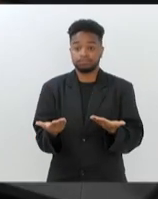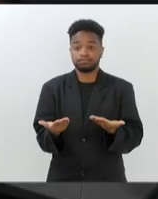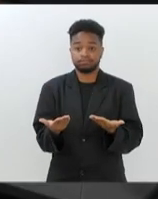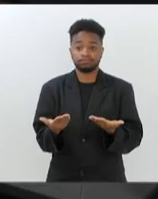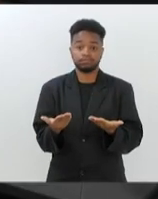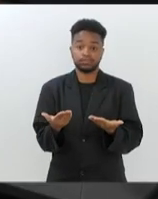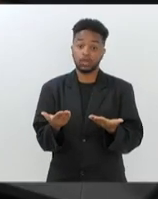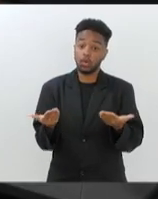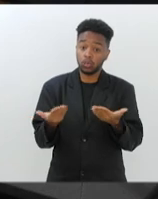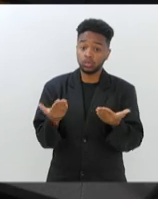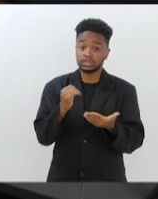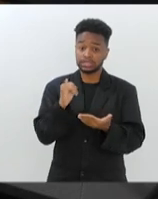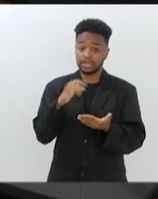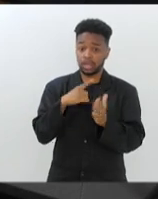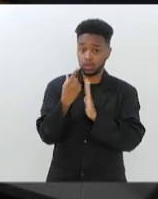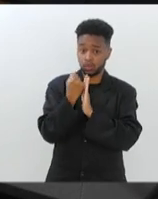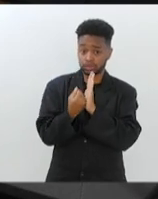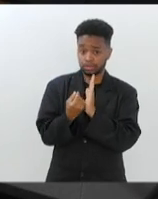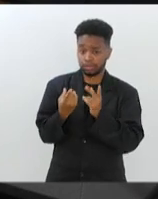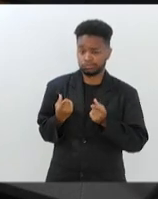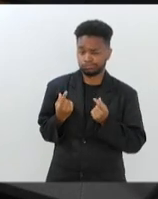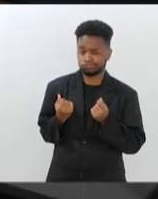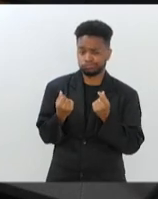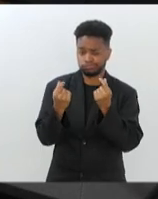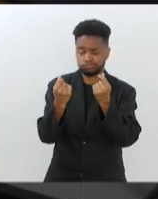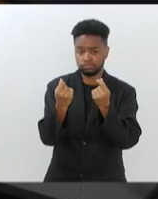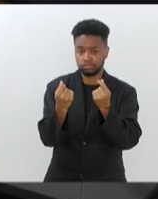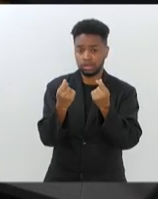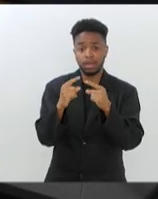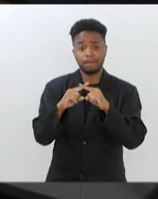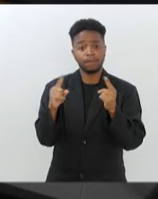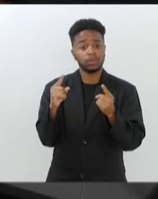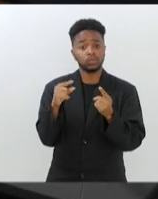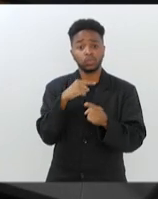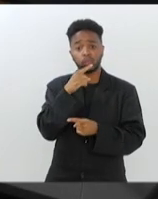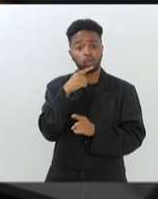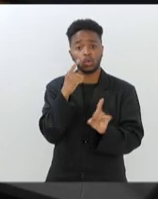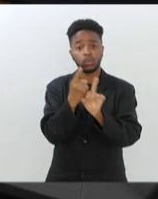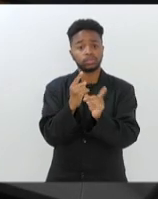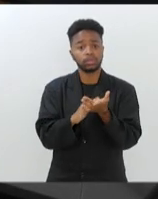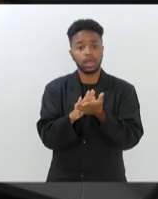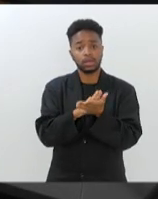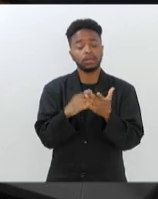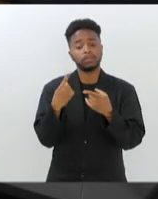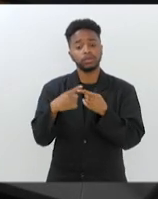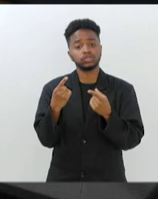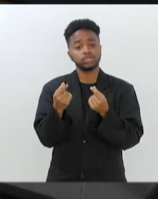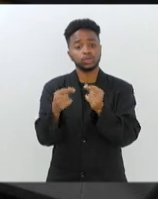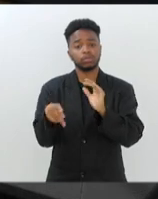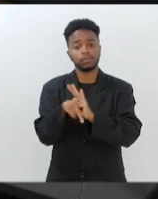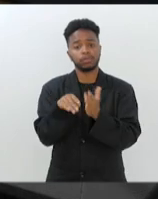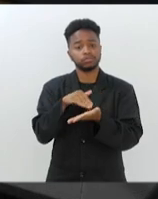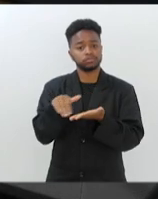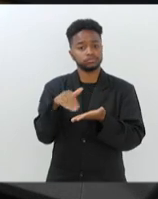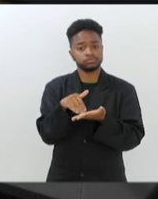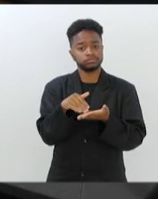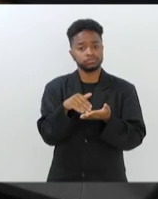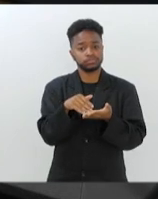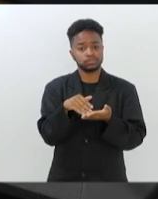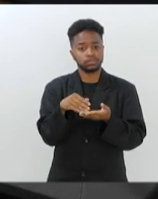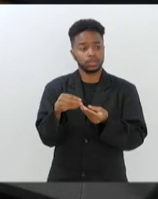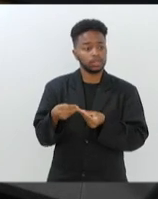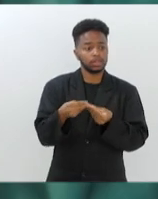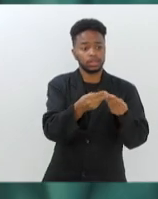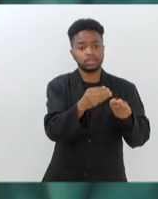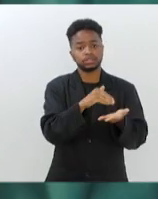né Tem um orçamento bilionário e que não tem rastreabilidade o dinheiro vem das secretarias pra secretaria de pra